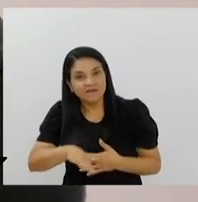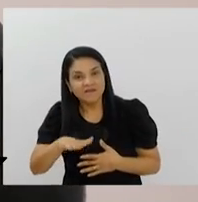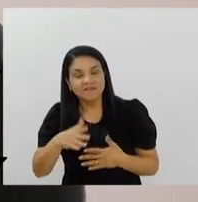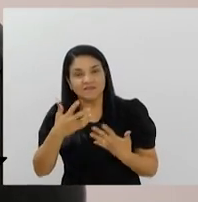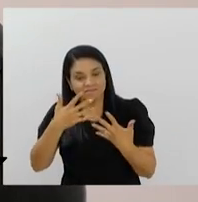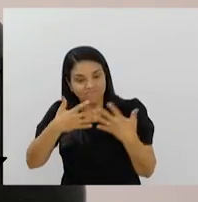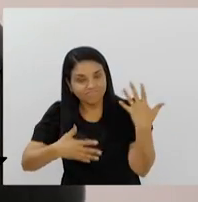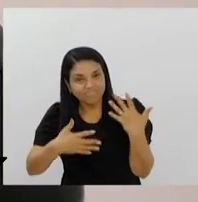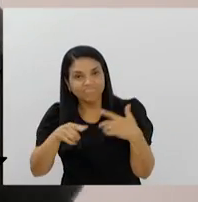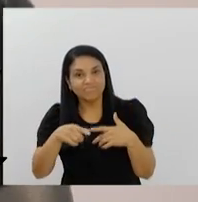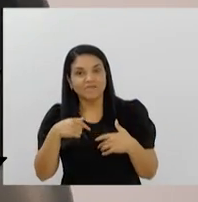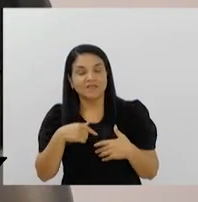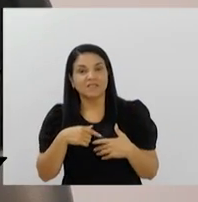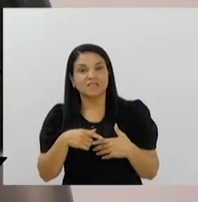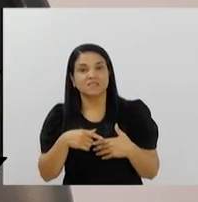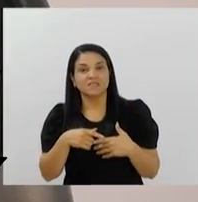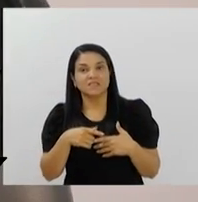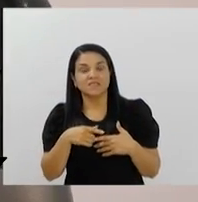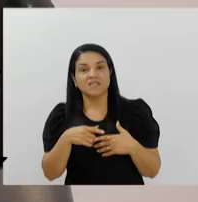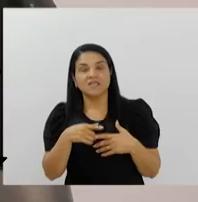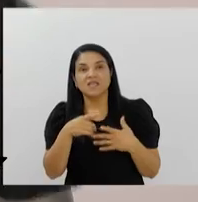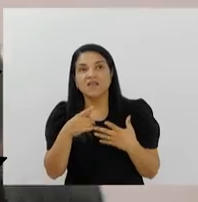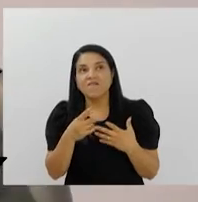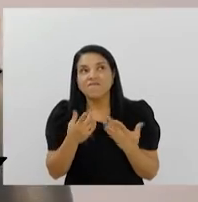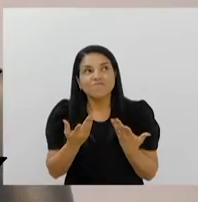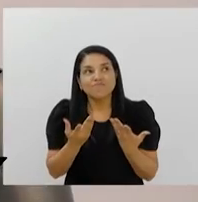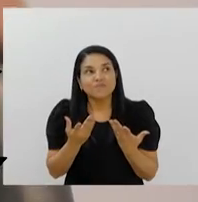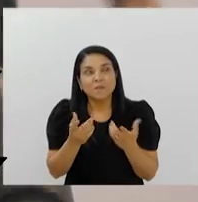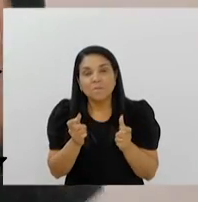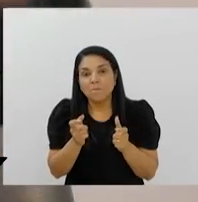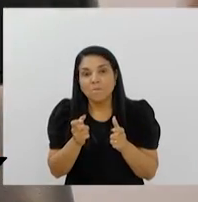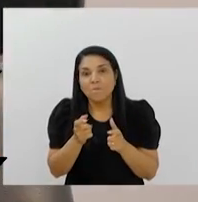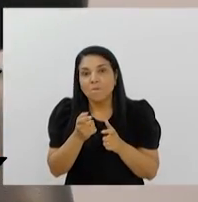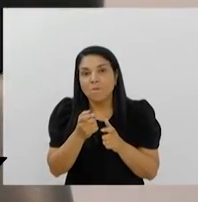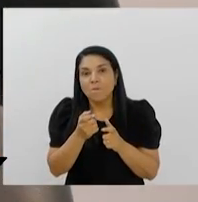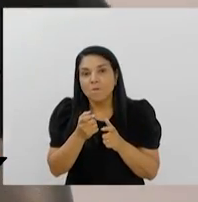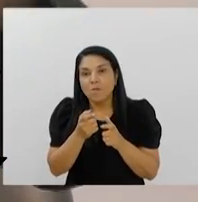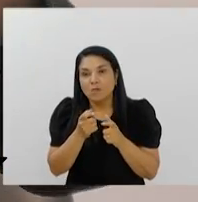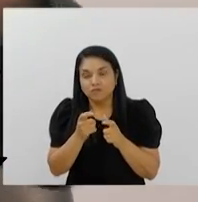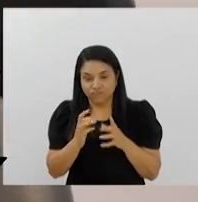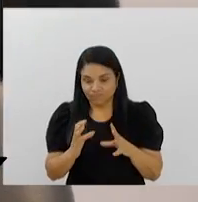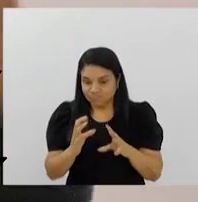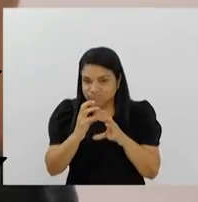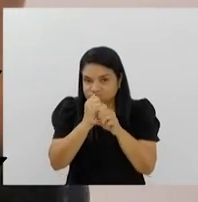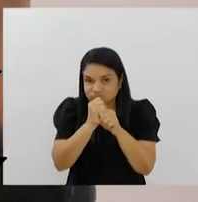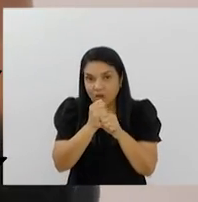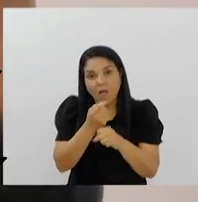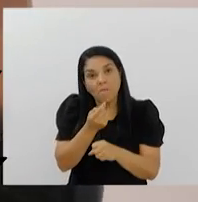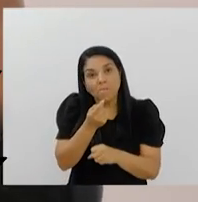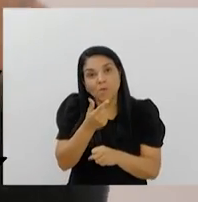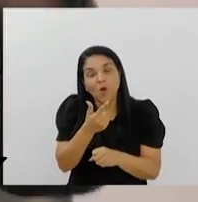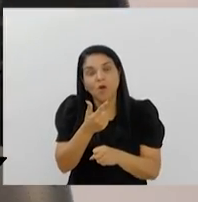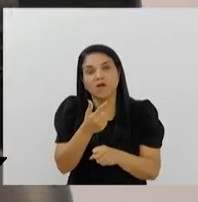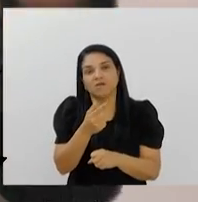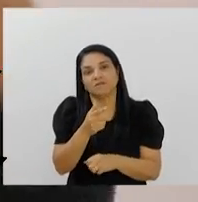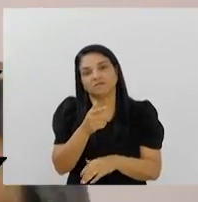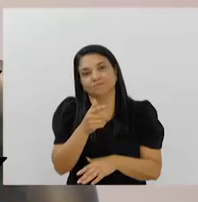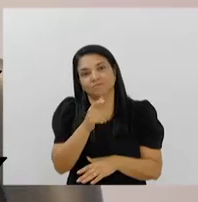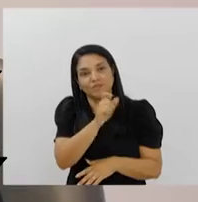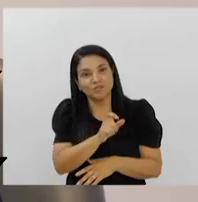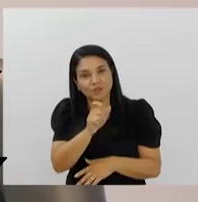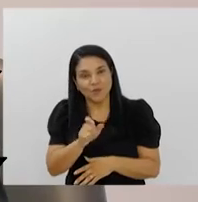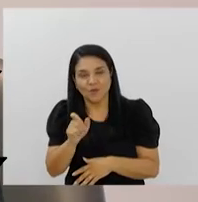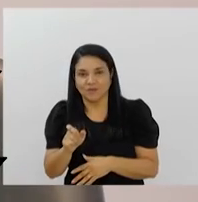no Oceano no no sentido de valores É muita gente mas no sentido de valores é pouca gente para o para o